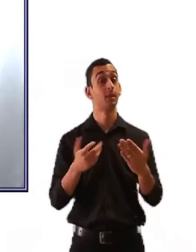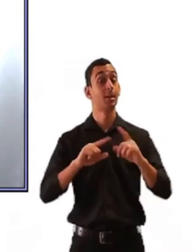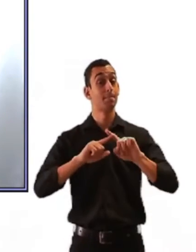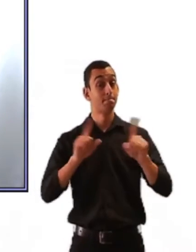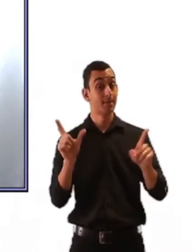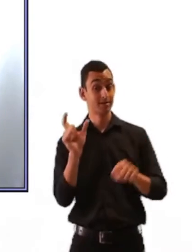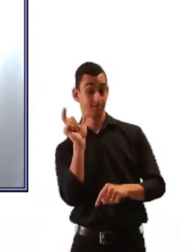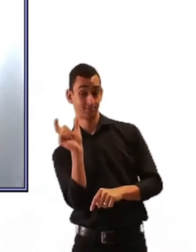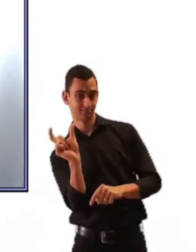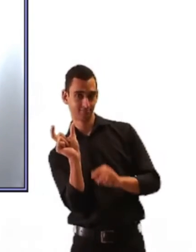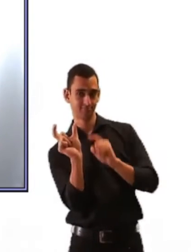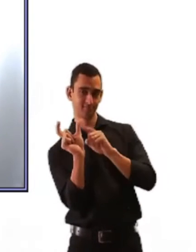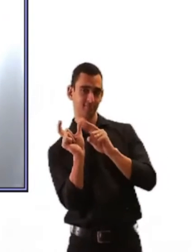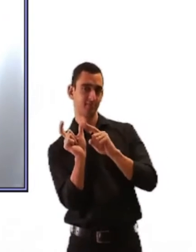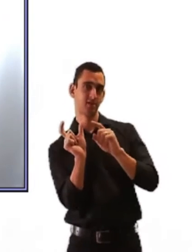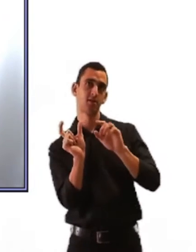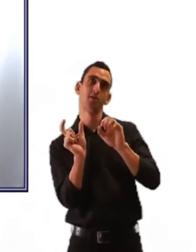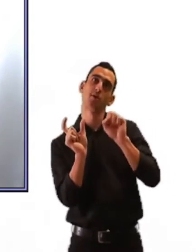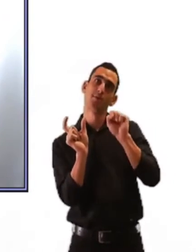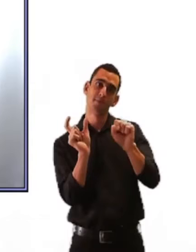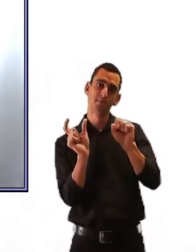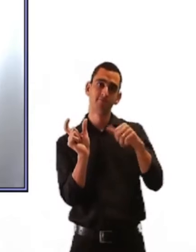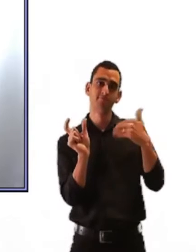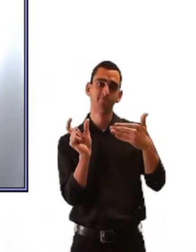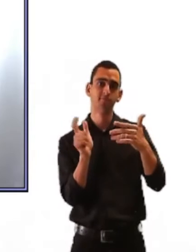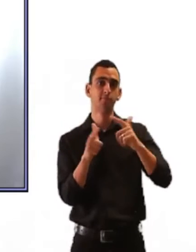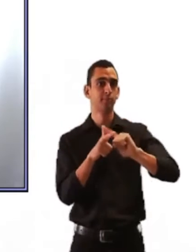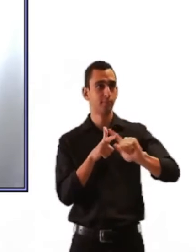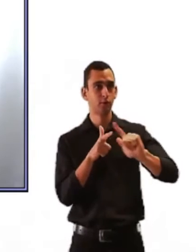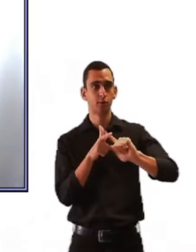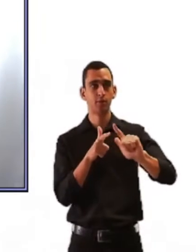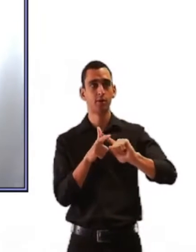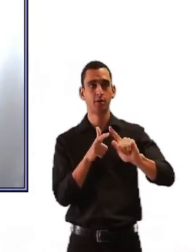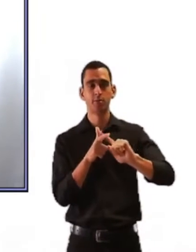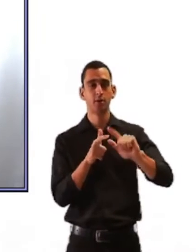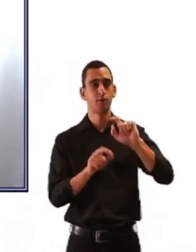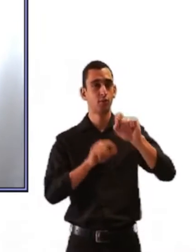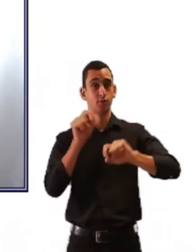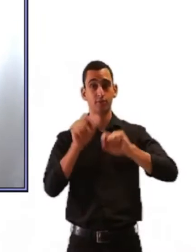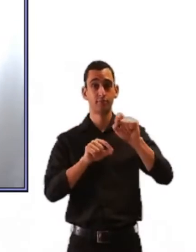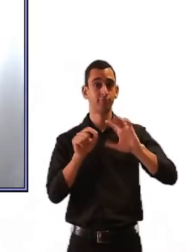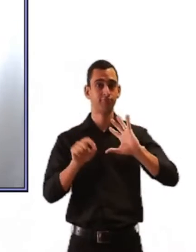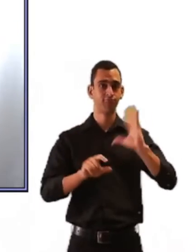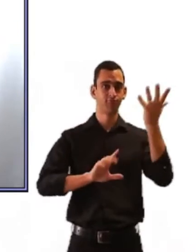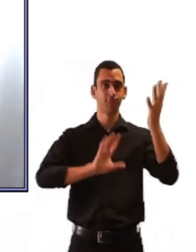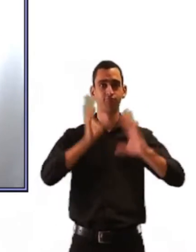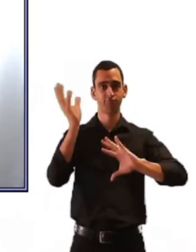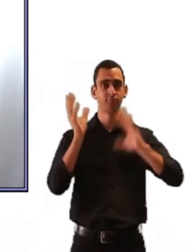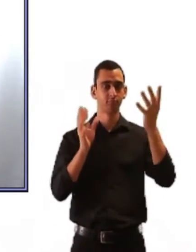heurísticas, e isso já apresentando uma crítica a essa ideia das heurísticas, é o seguinte: